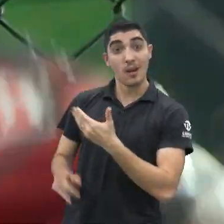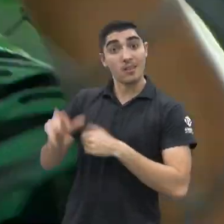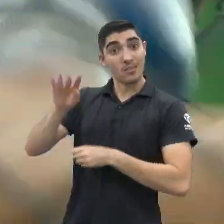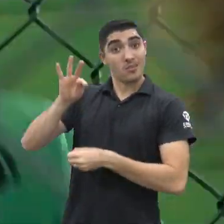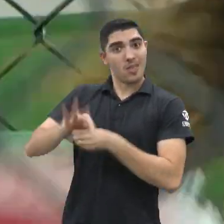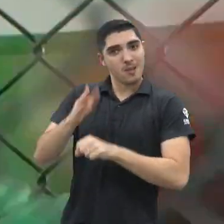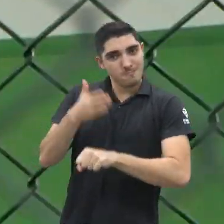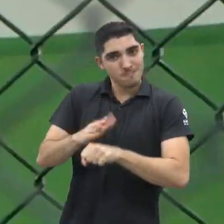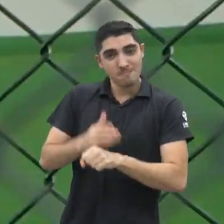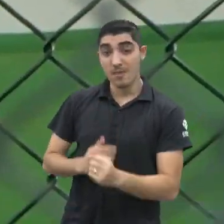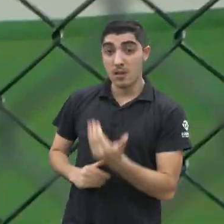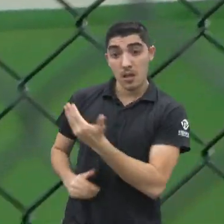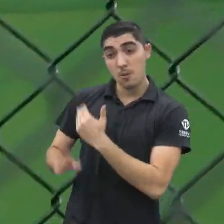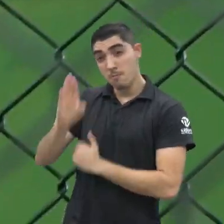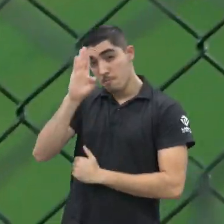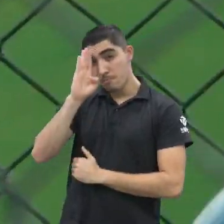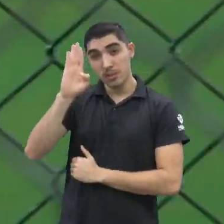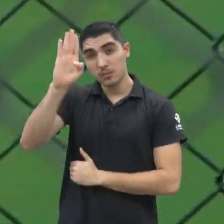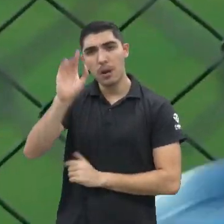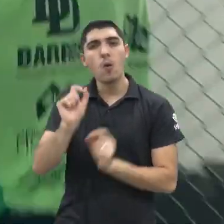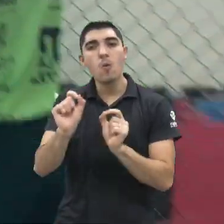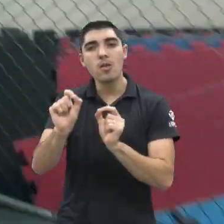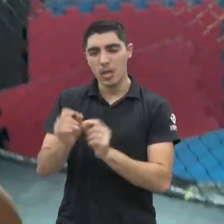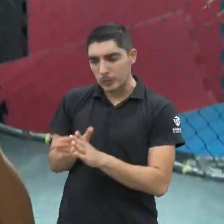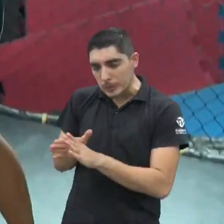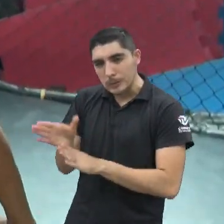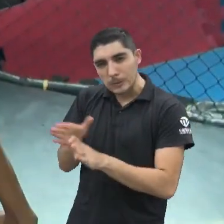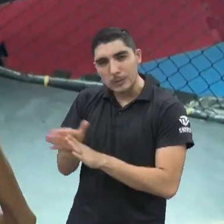e o principal incentivador na carreira.